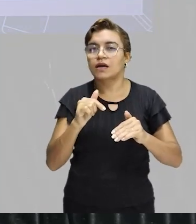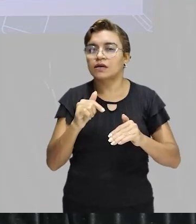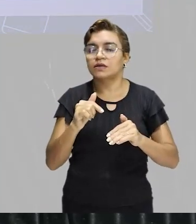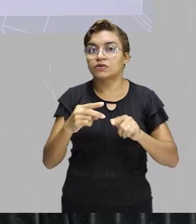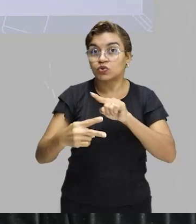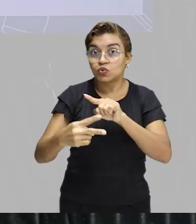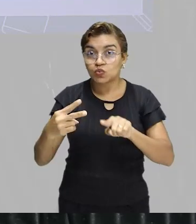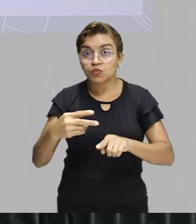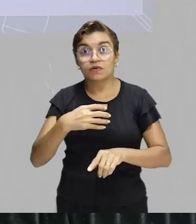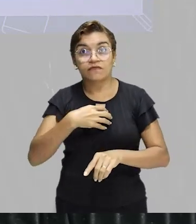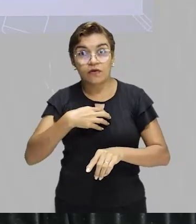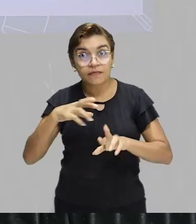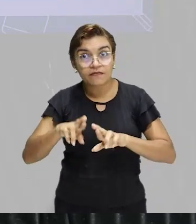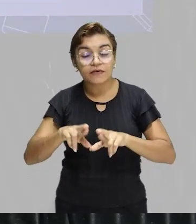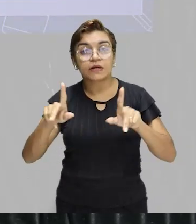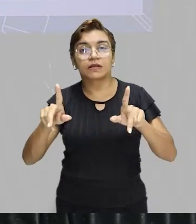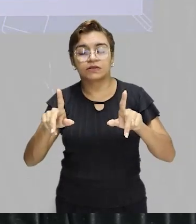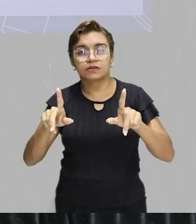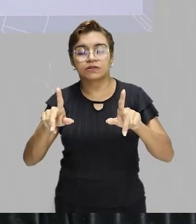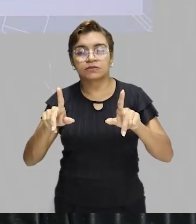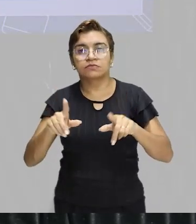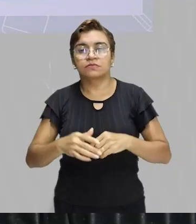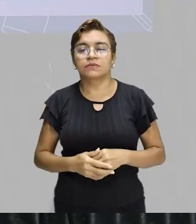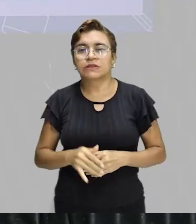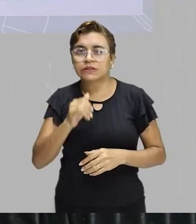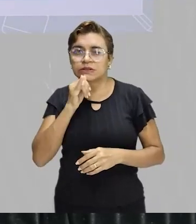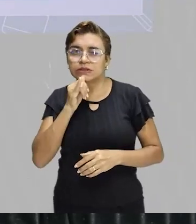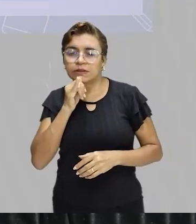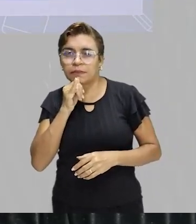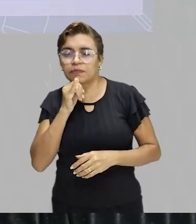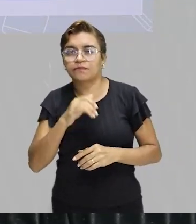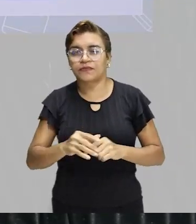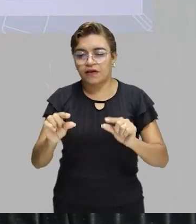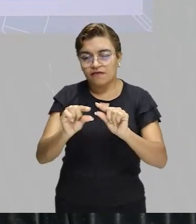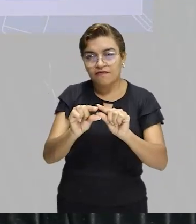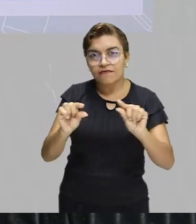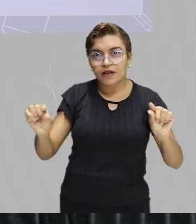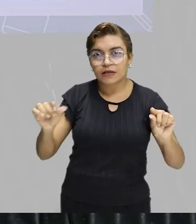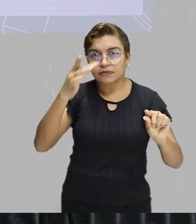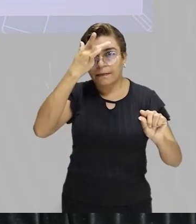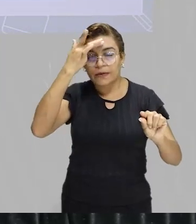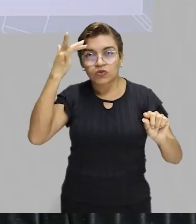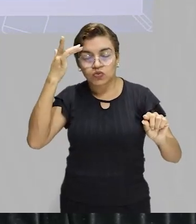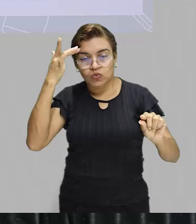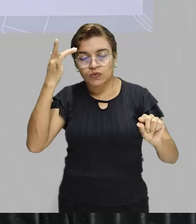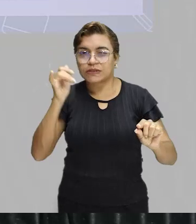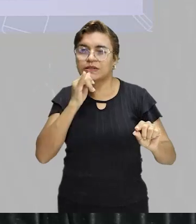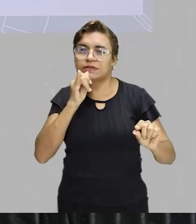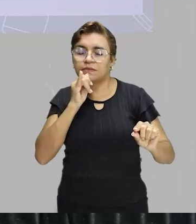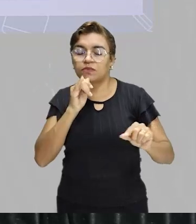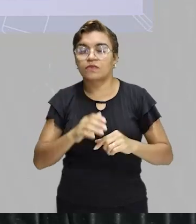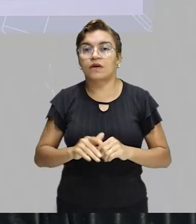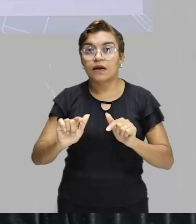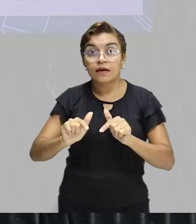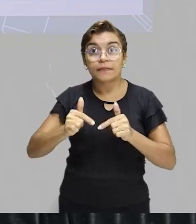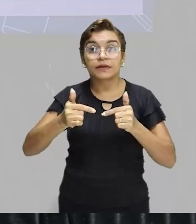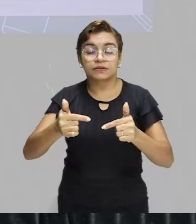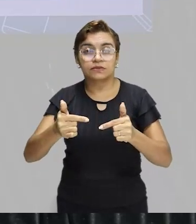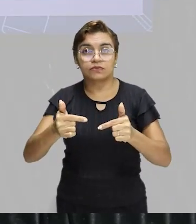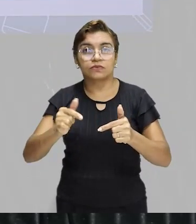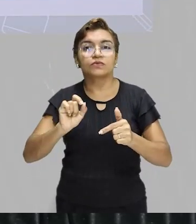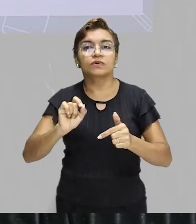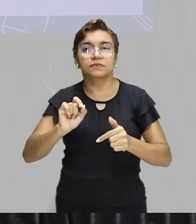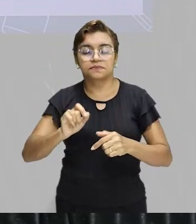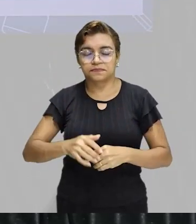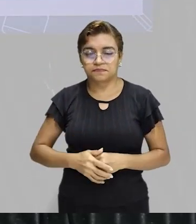de duas formas diferentes, considerando as pessoas do discurso. Então, quando quem pratica a ação é